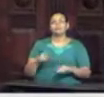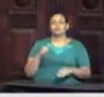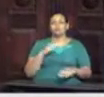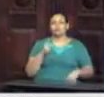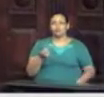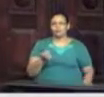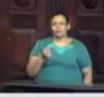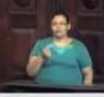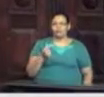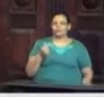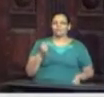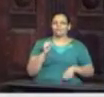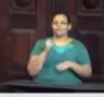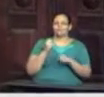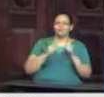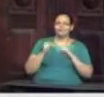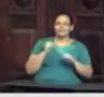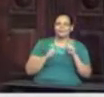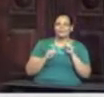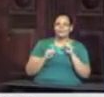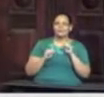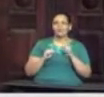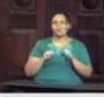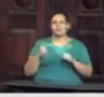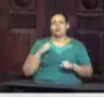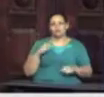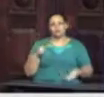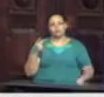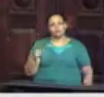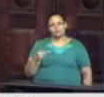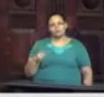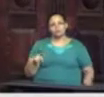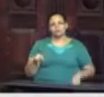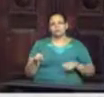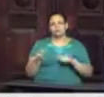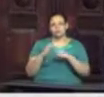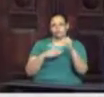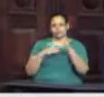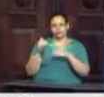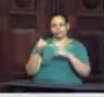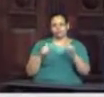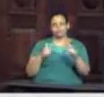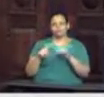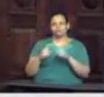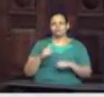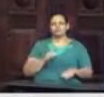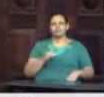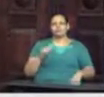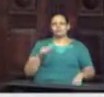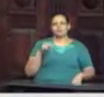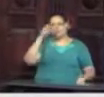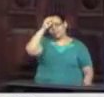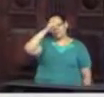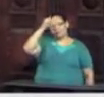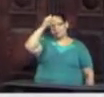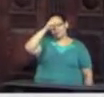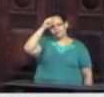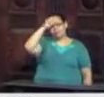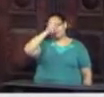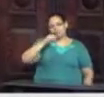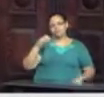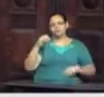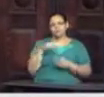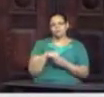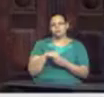pouca perspectiva de exercer sua atividade funcional que está sendo aprendida